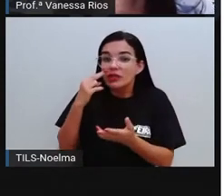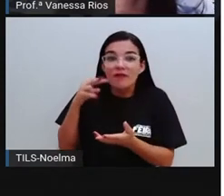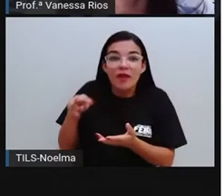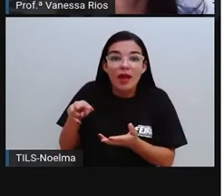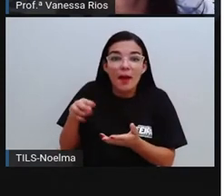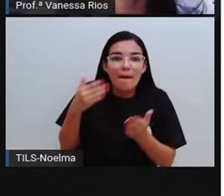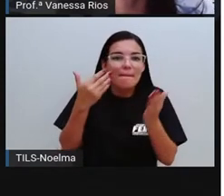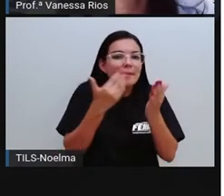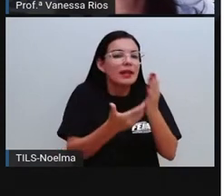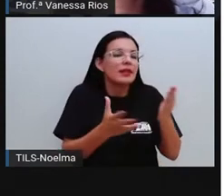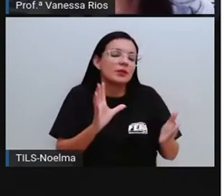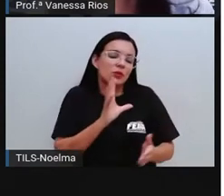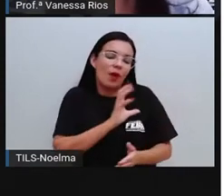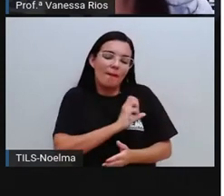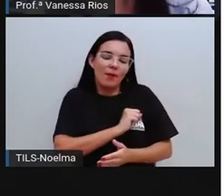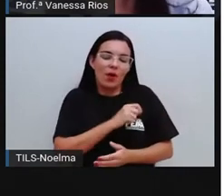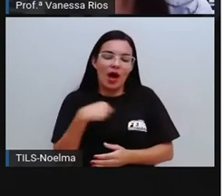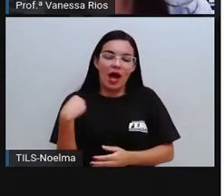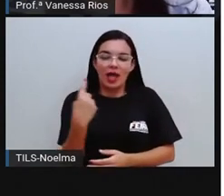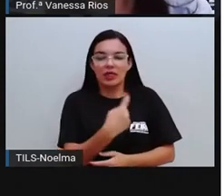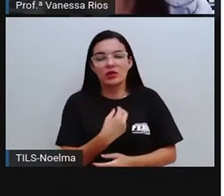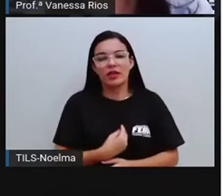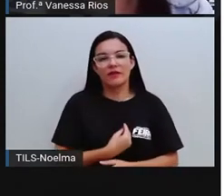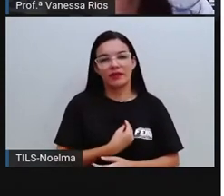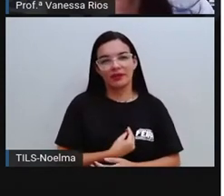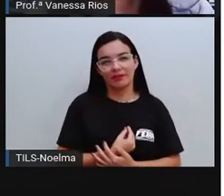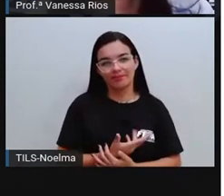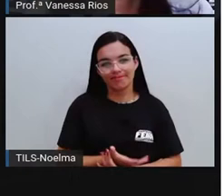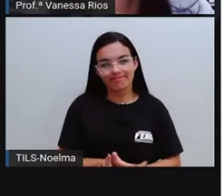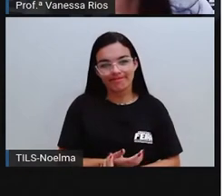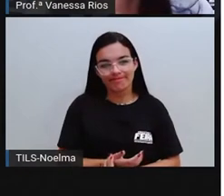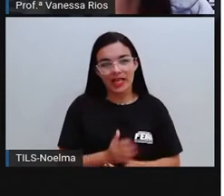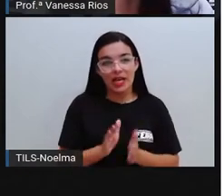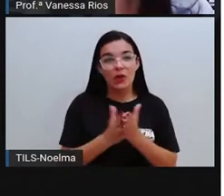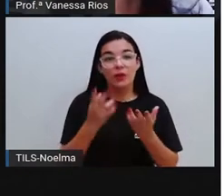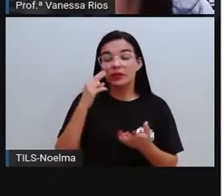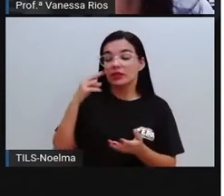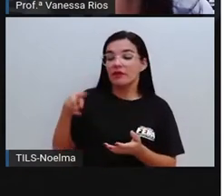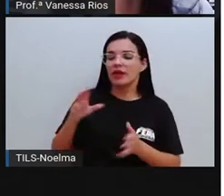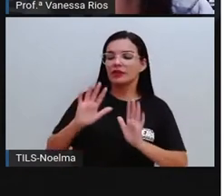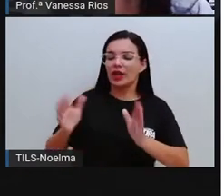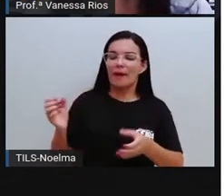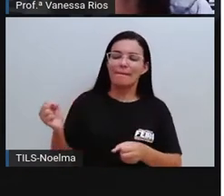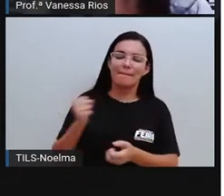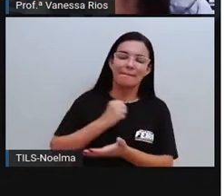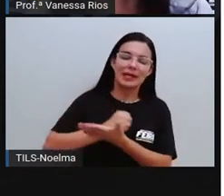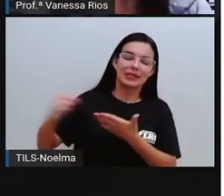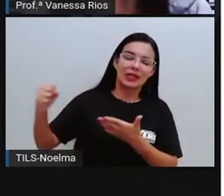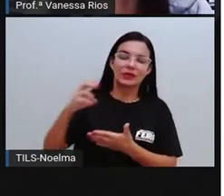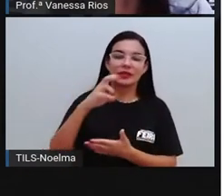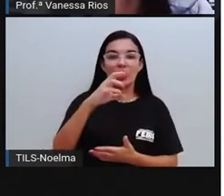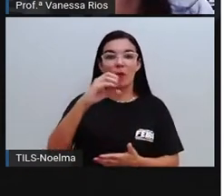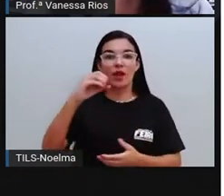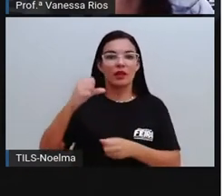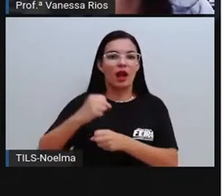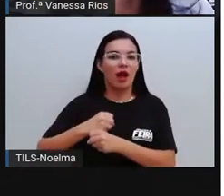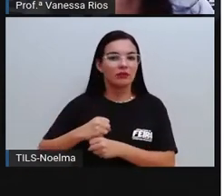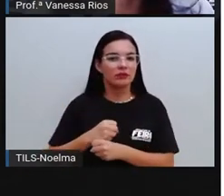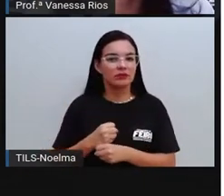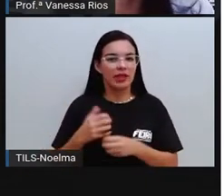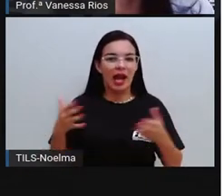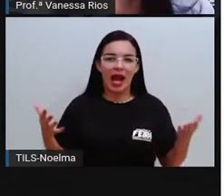se vê, perdemos o amor da nossa vida. Quando se vê, passaram 50